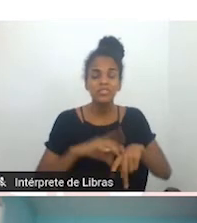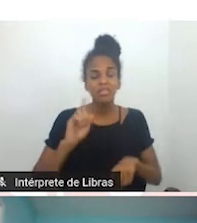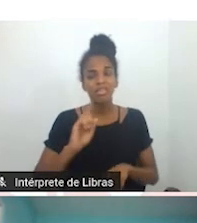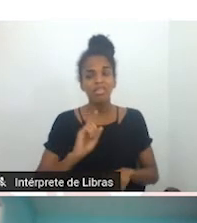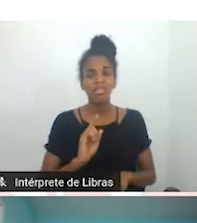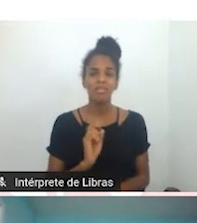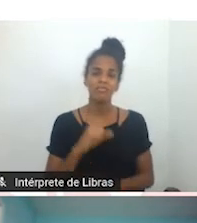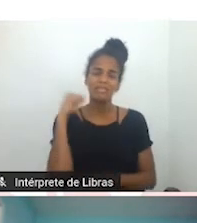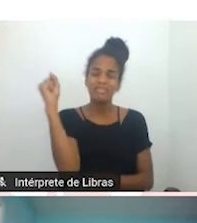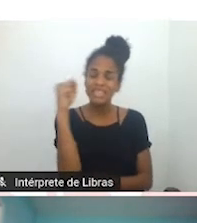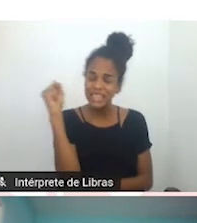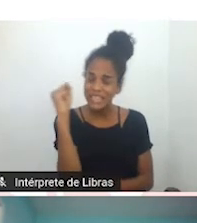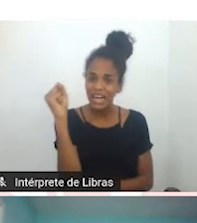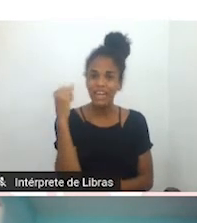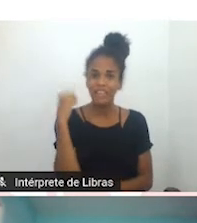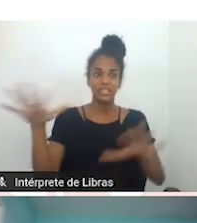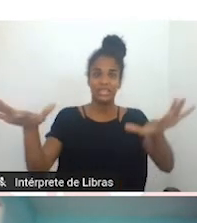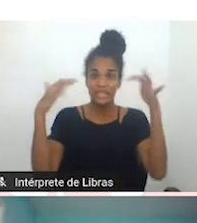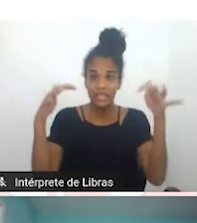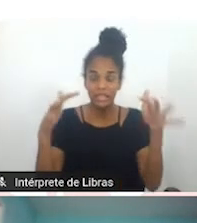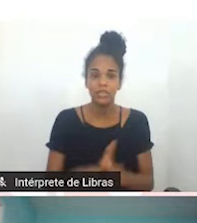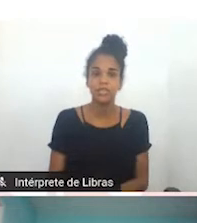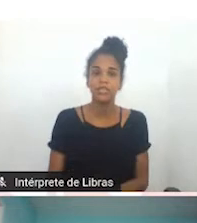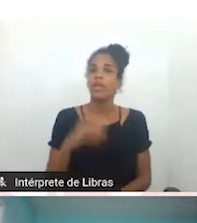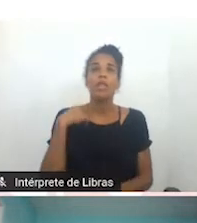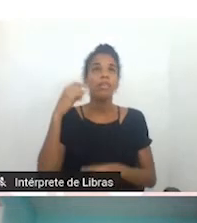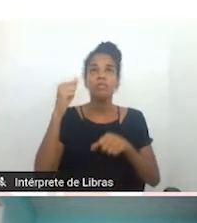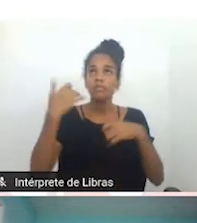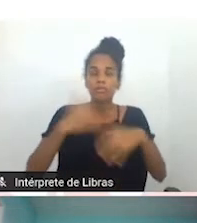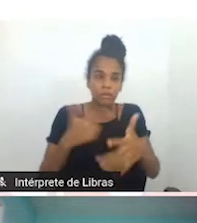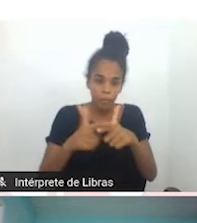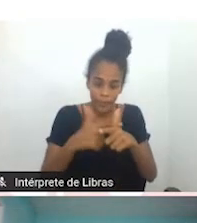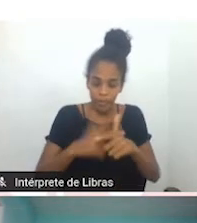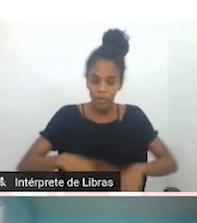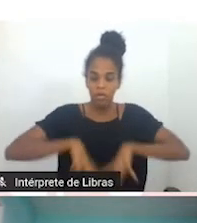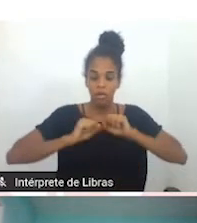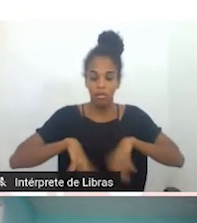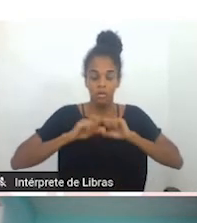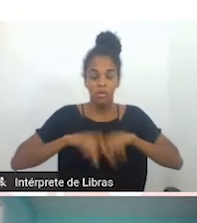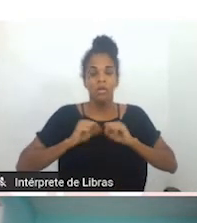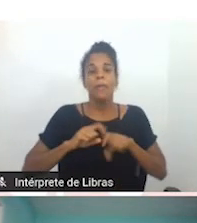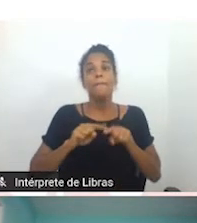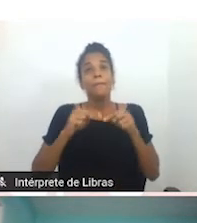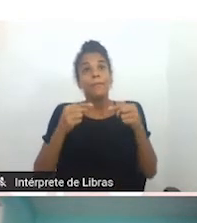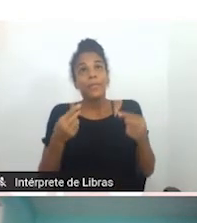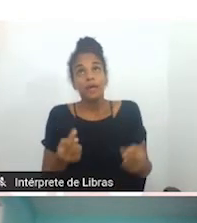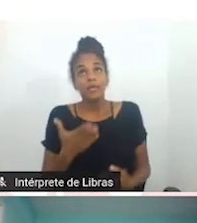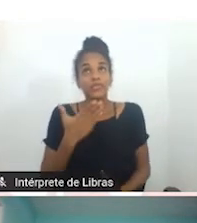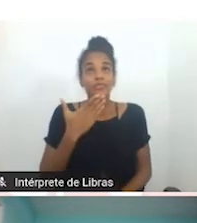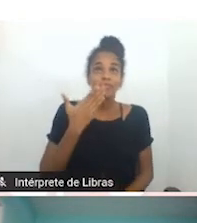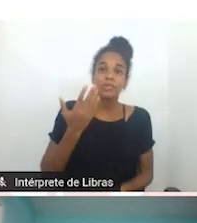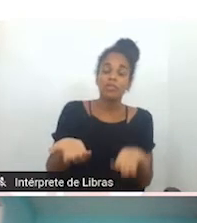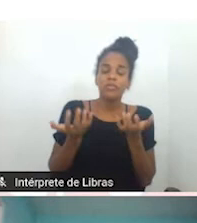têm sinal de alarme, não estão taquidisneico, não estão desaturando, mas estão ótimos, assim, com sintomas leves, mas